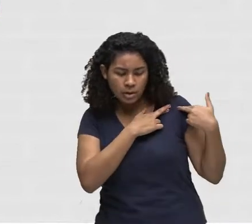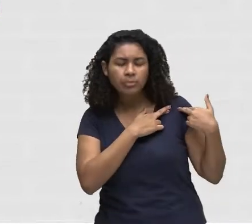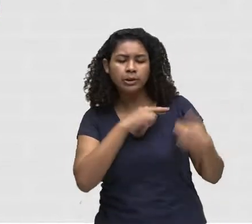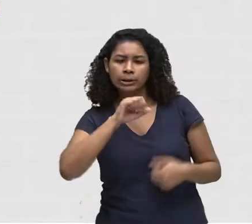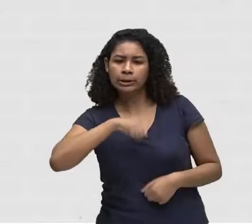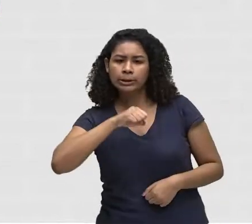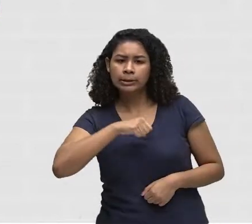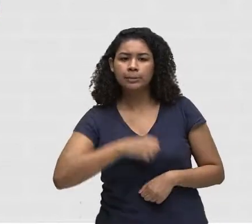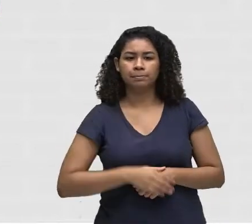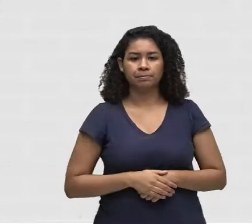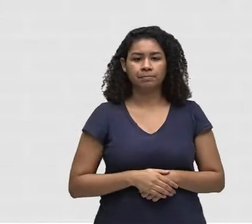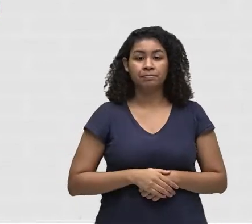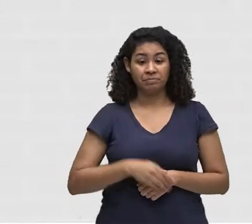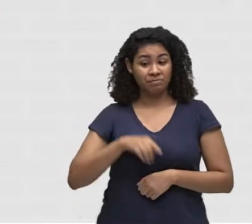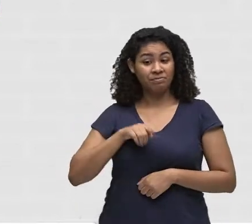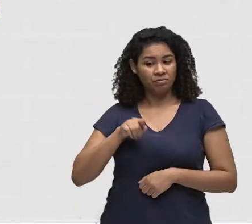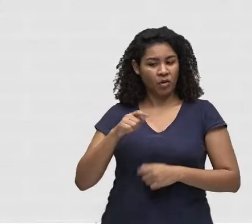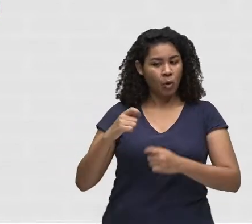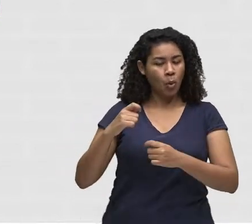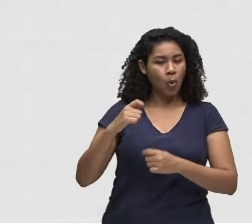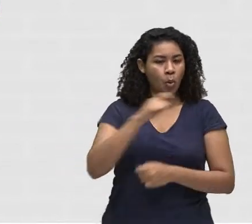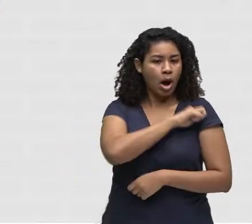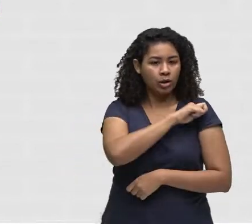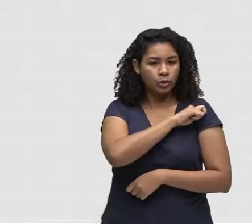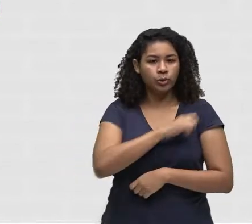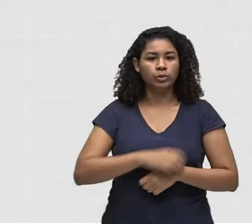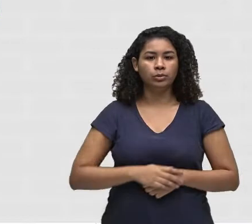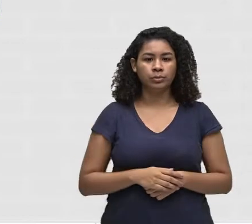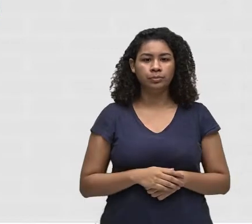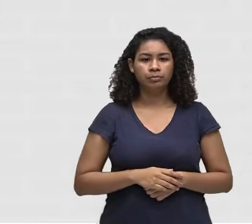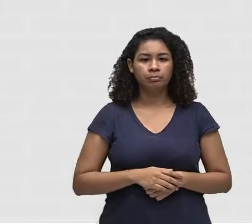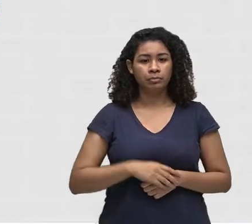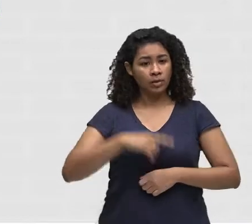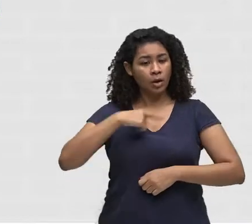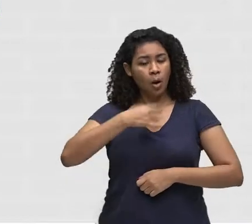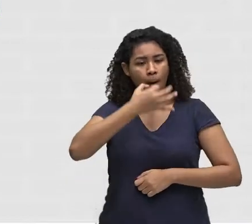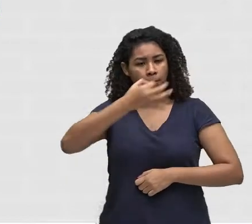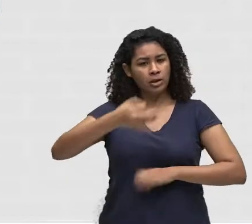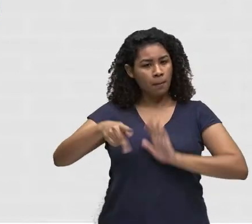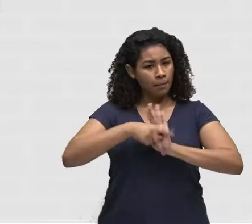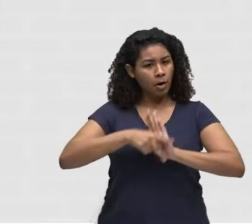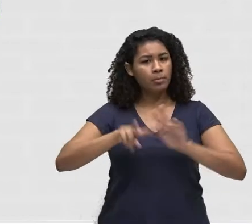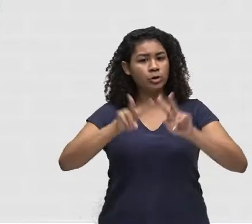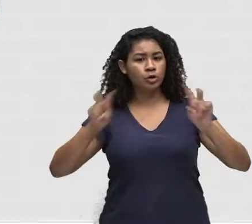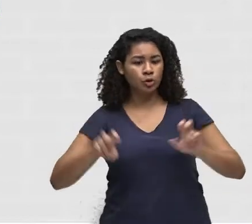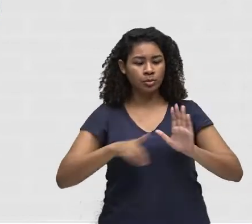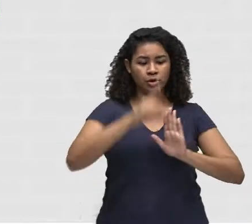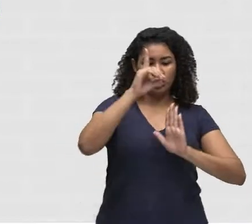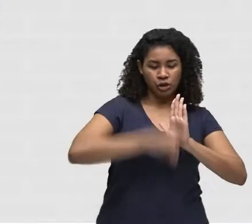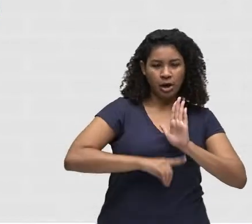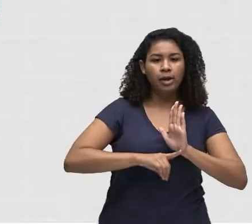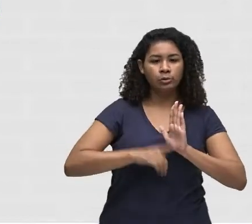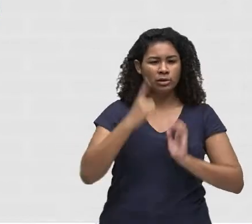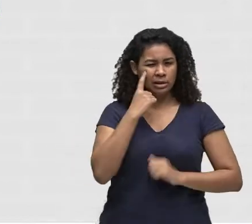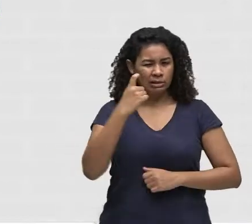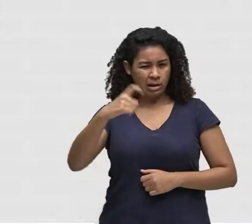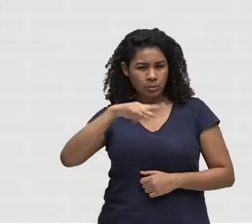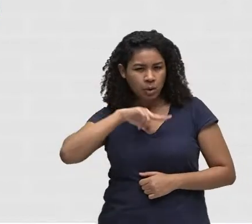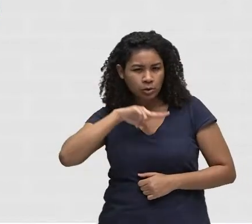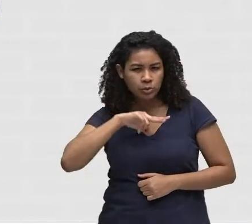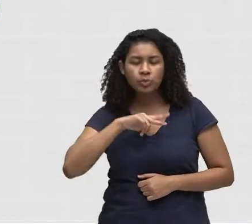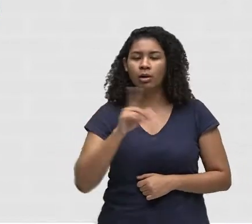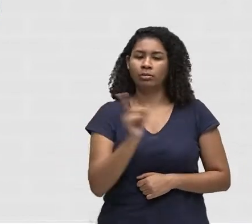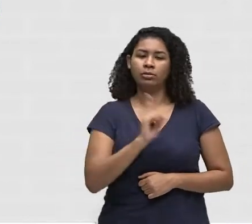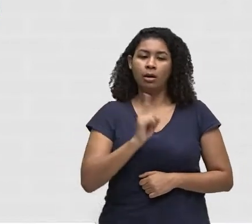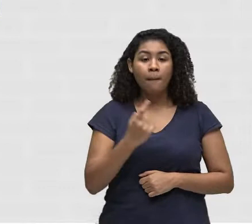responsabilidades. O aluno posicionar-se em relação a direitos e responsabilidades, indo além de seus interesses individuais e considerando o bem